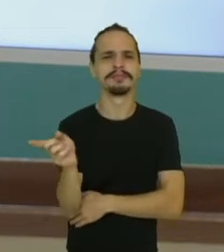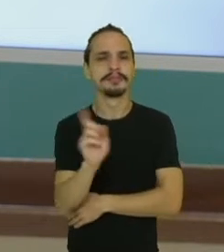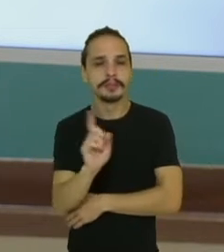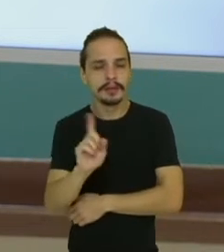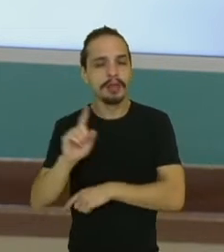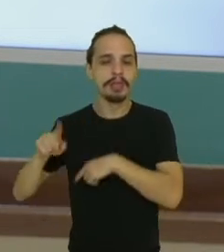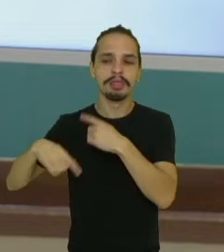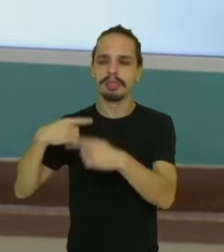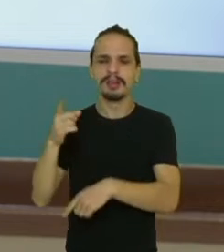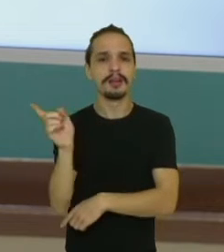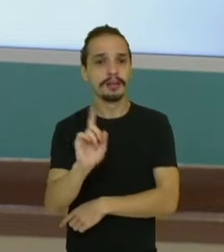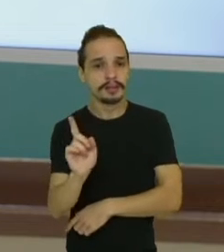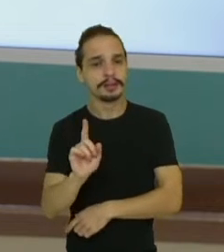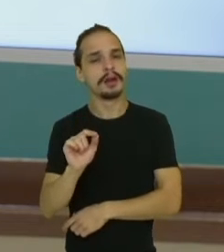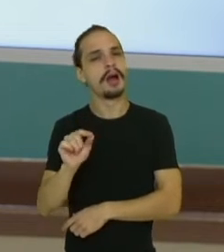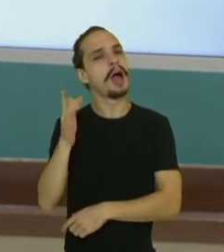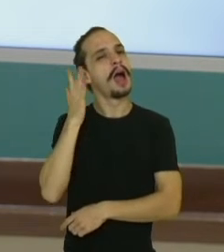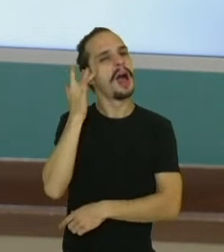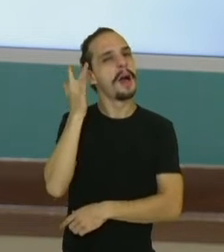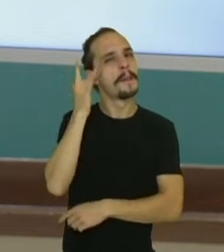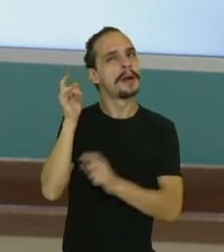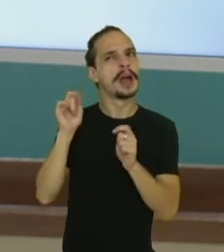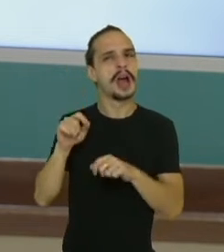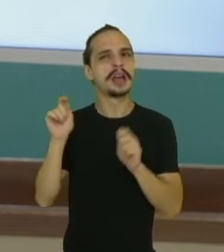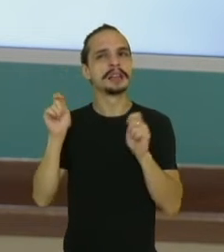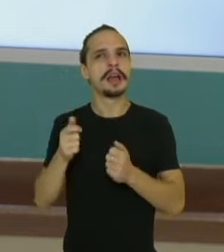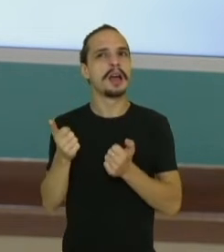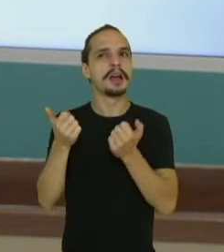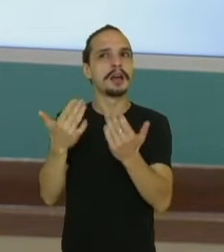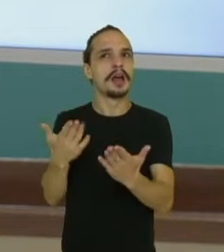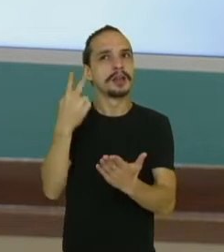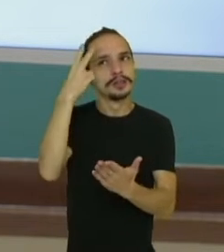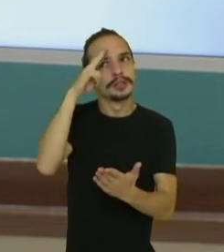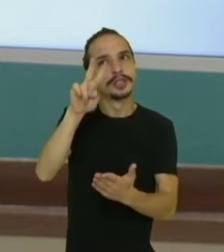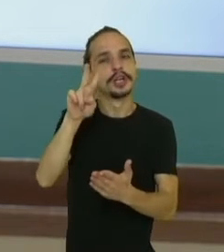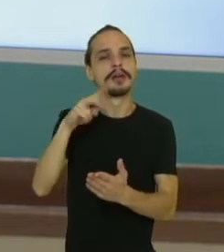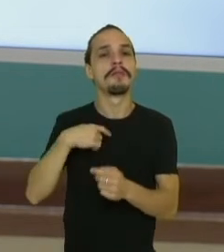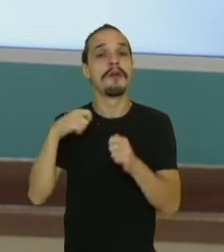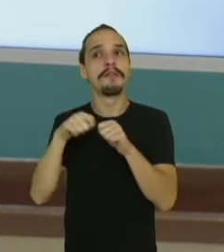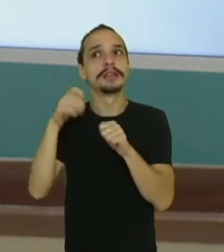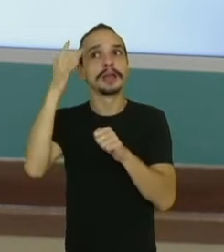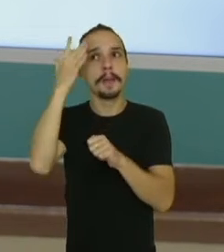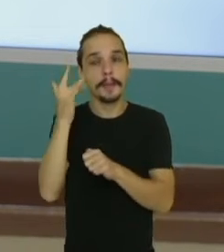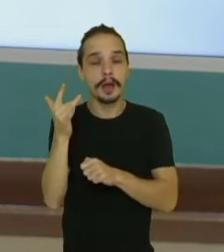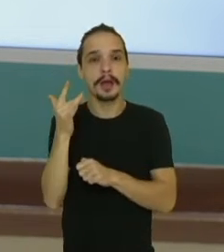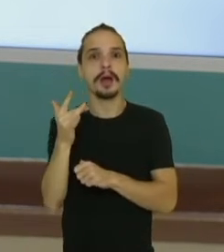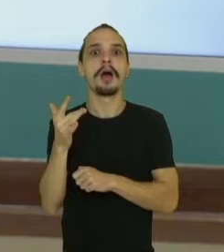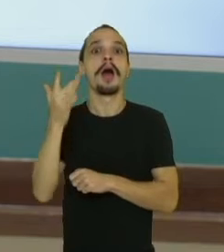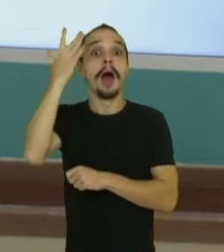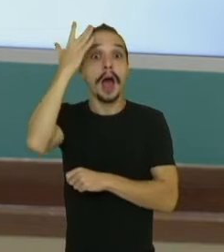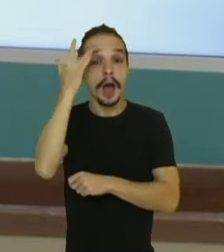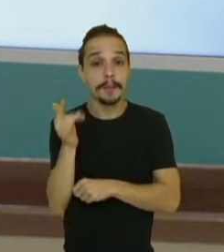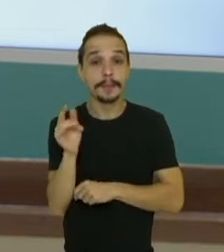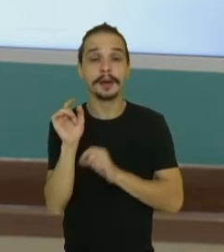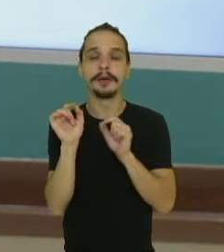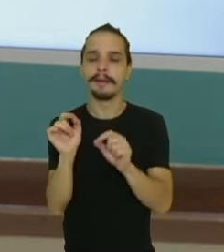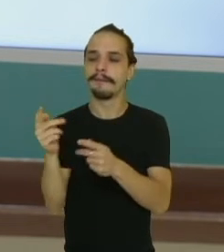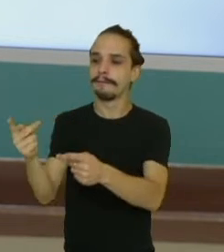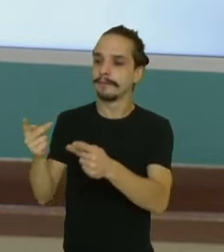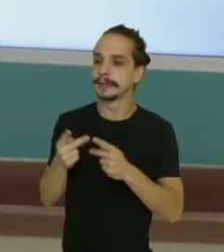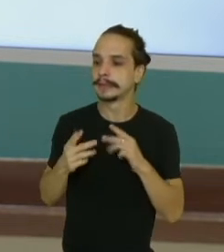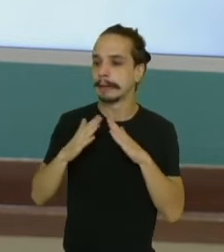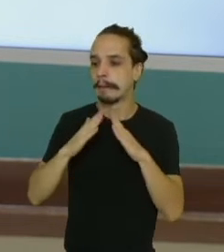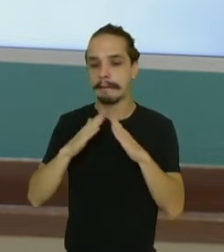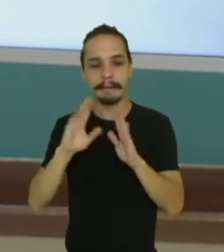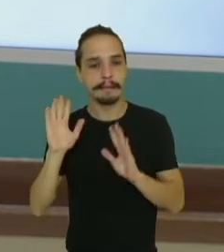amanhã para depois né ah não mas eu tenho que entregar daqui a dois dias vou fazer amanhã aí chega no outro dia Tem uma visita